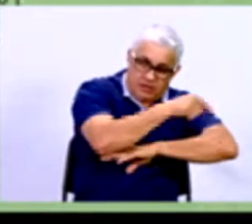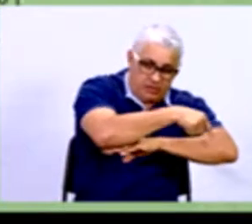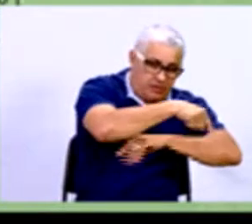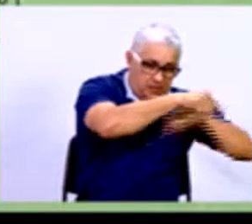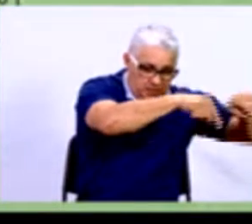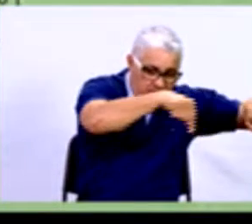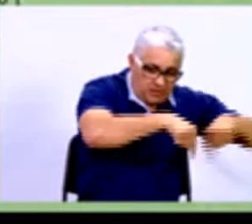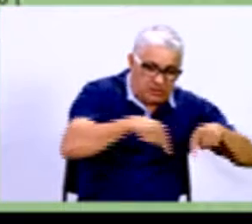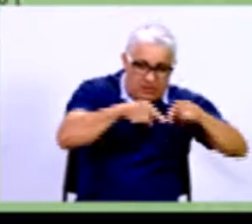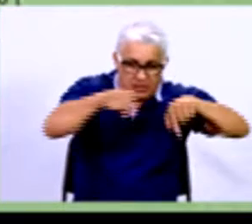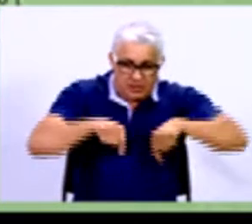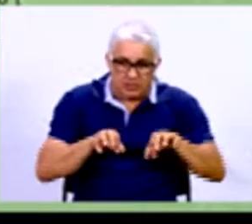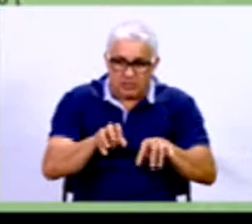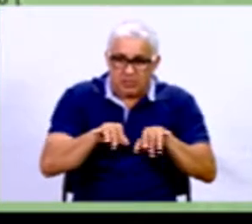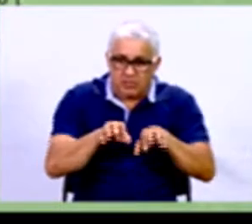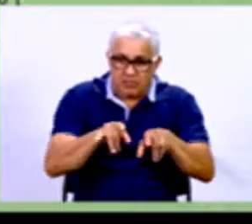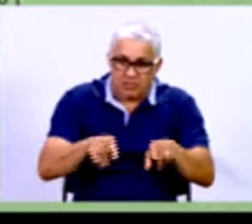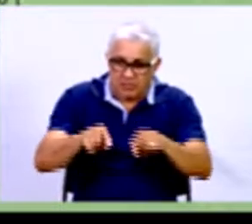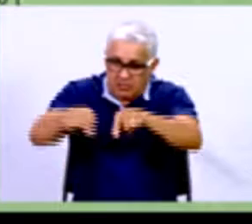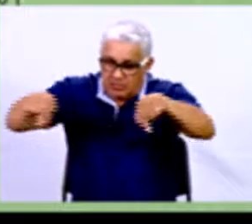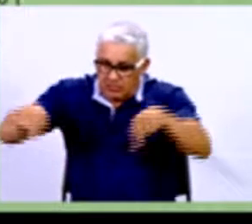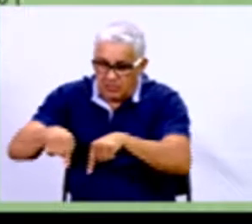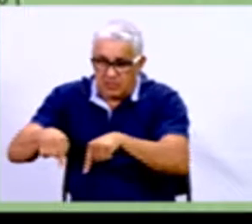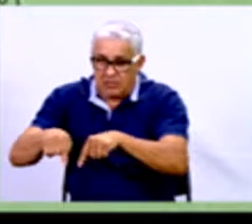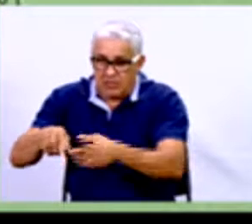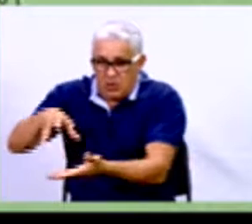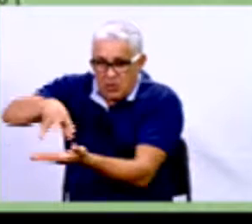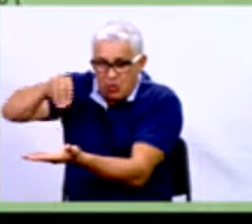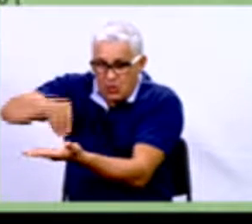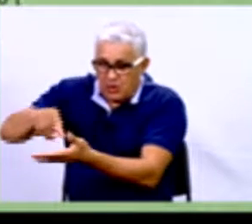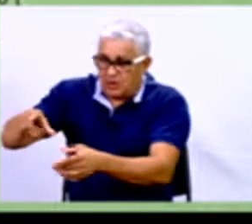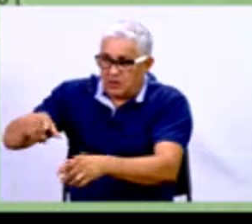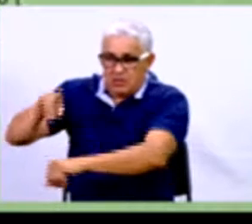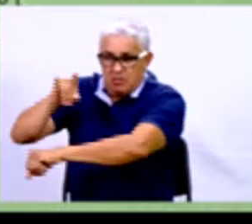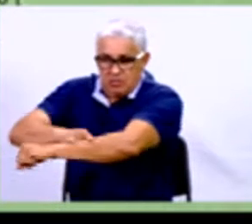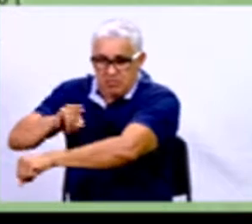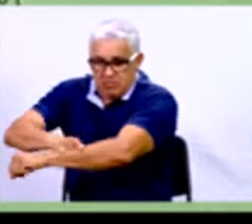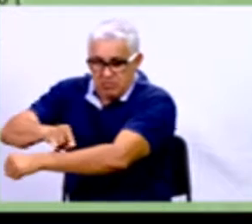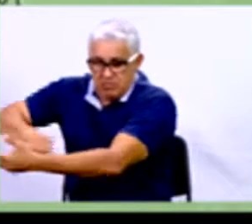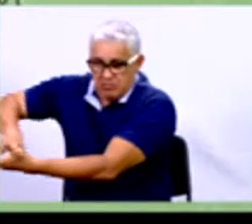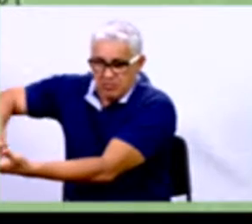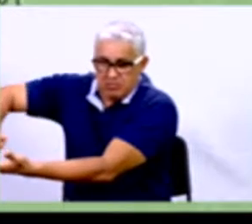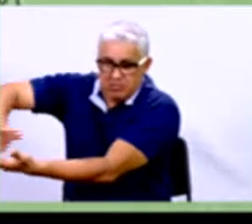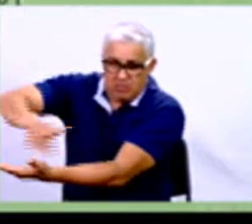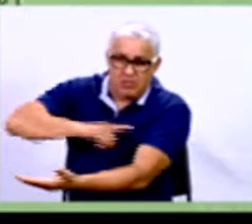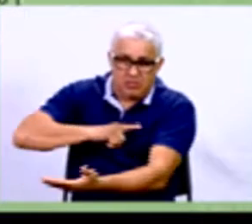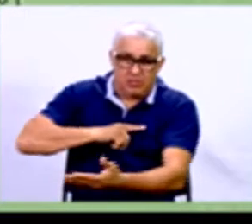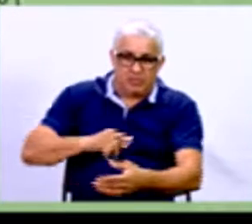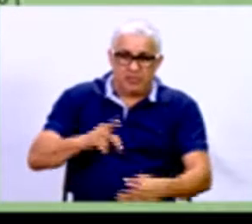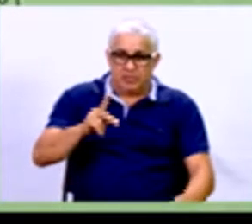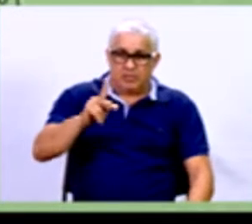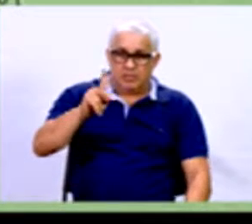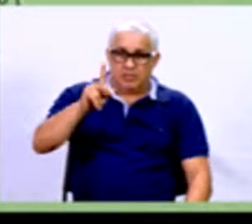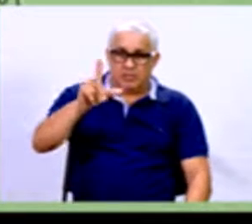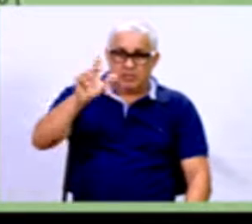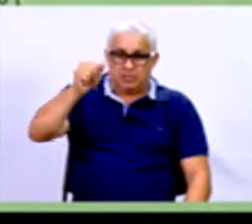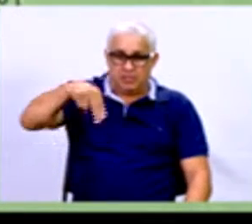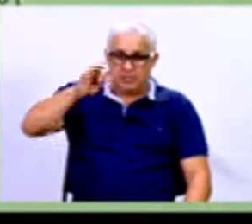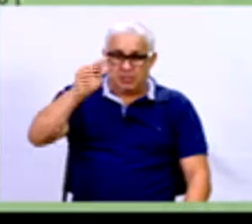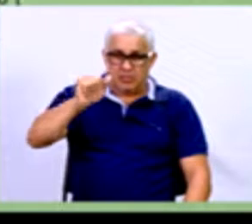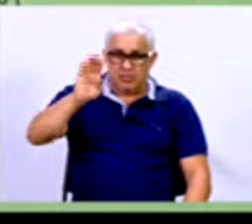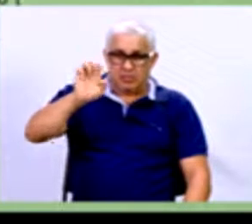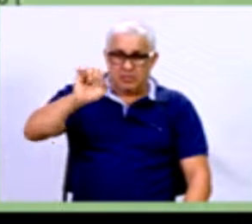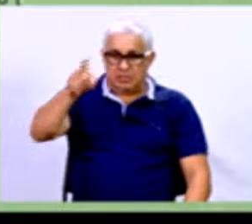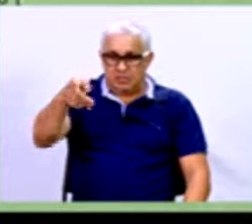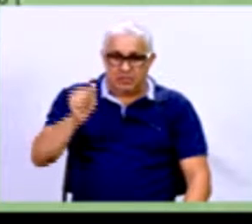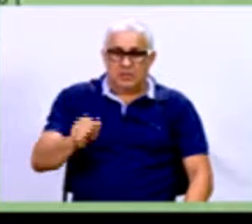de digitação, tem a sala de cópia, tem os banheiros. Então você tem a planta baixa. A CIPA,